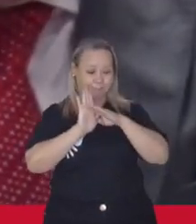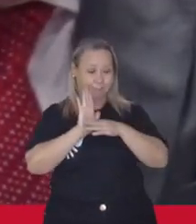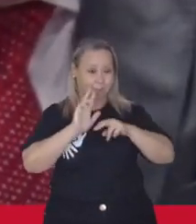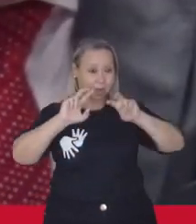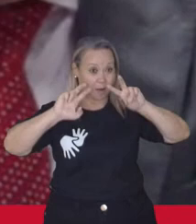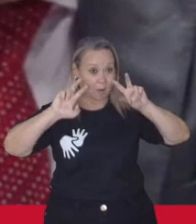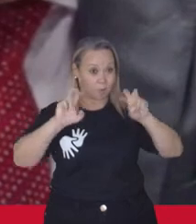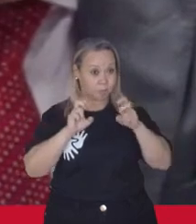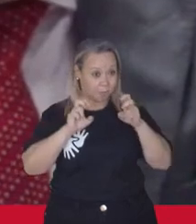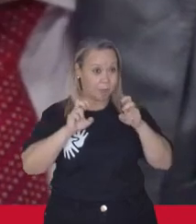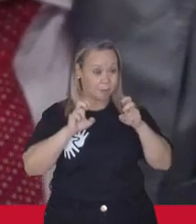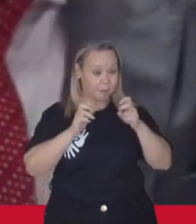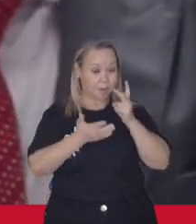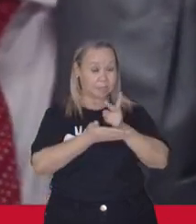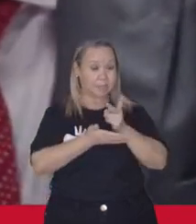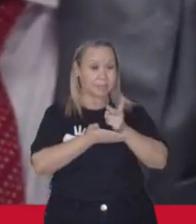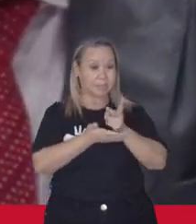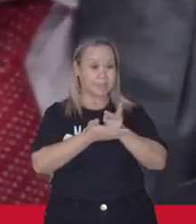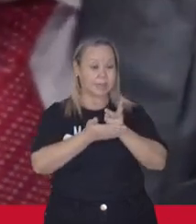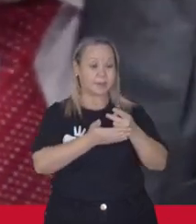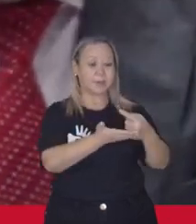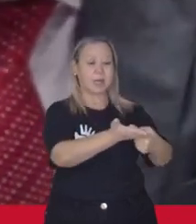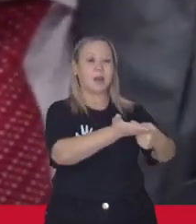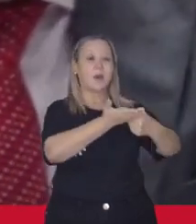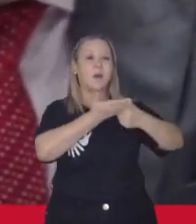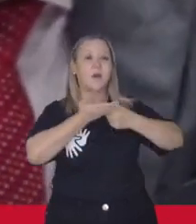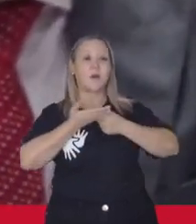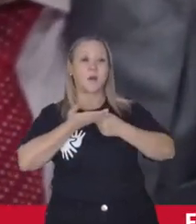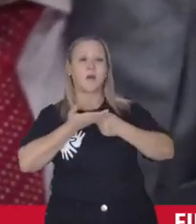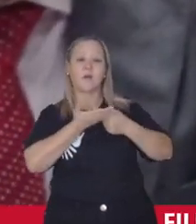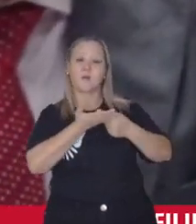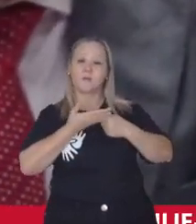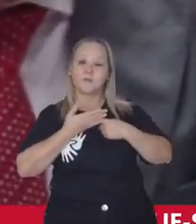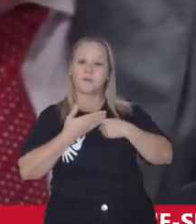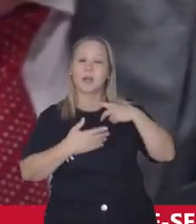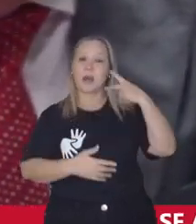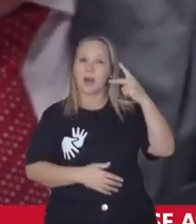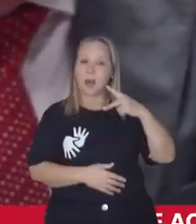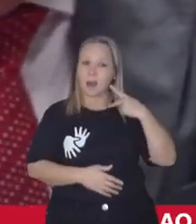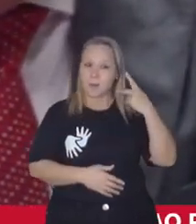tema e também convidar parlamentares,